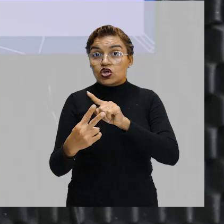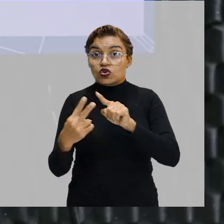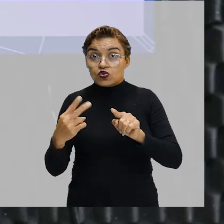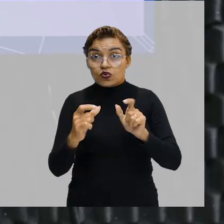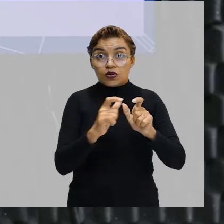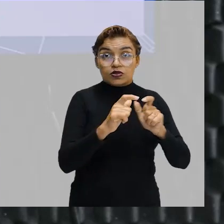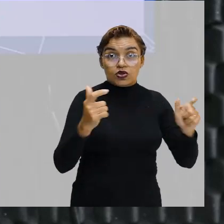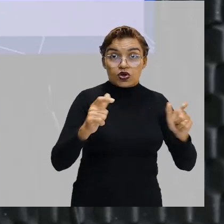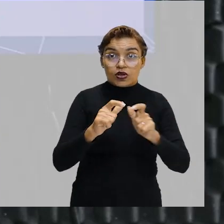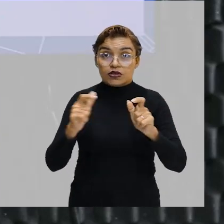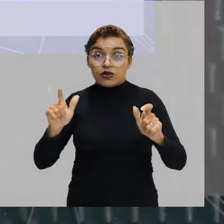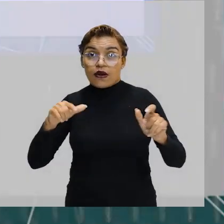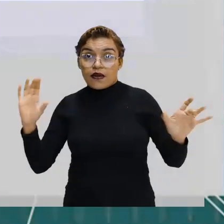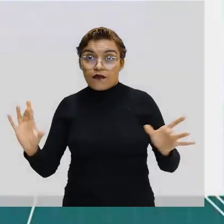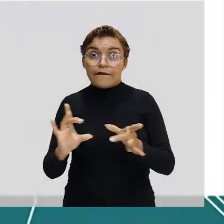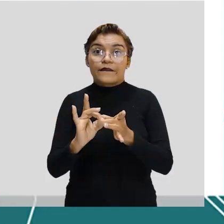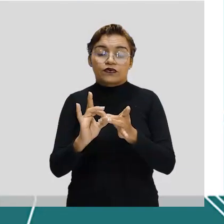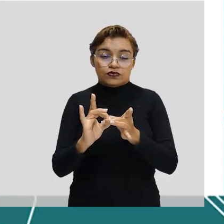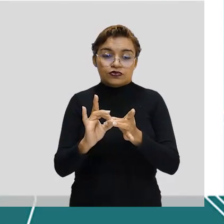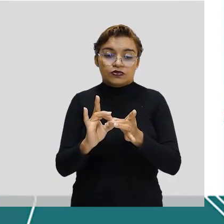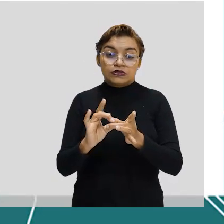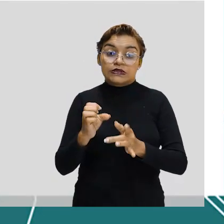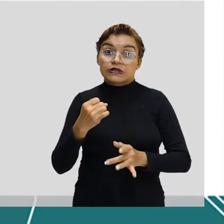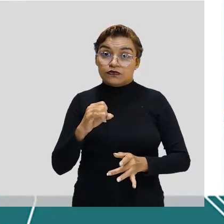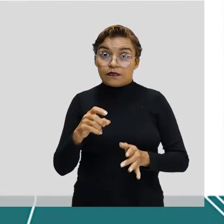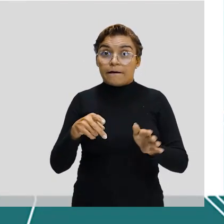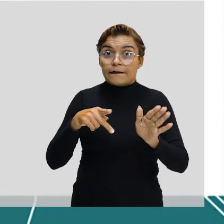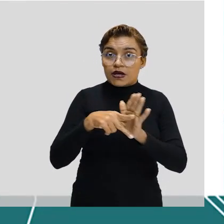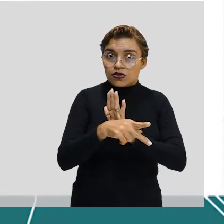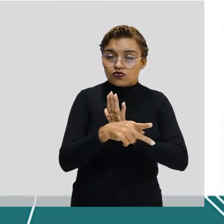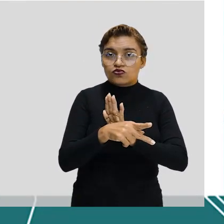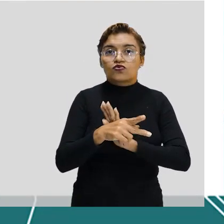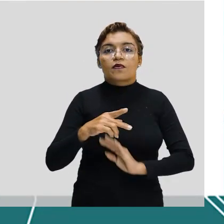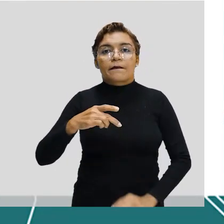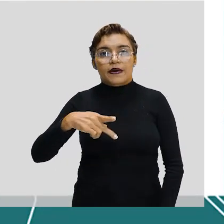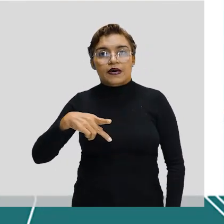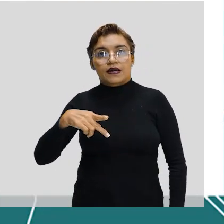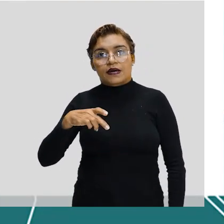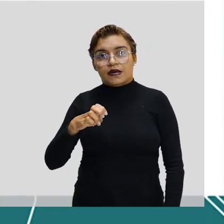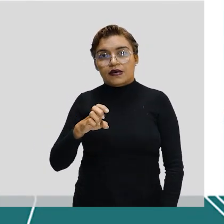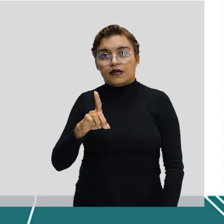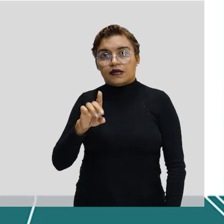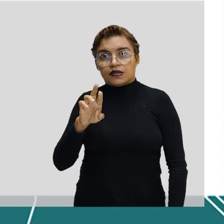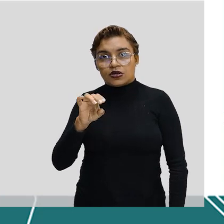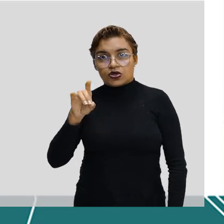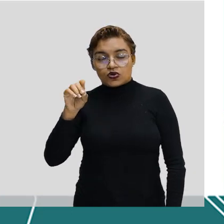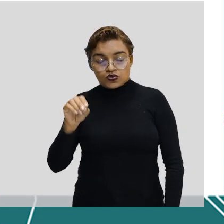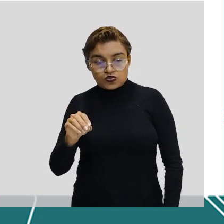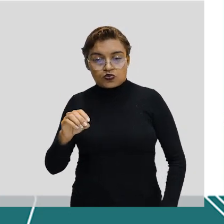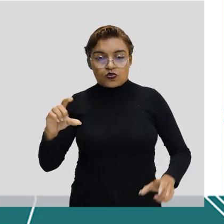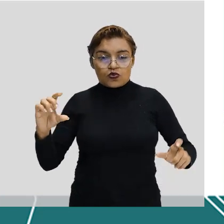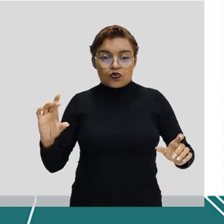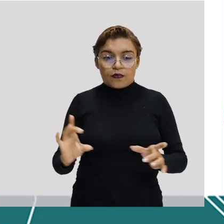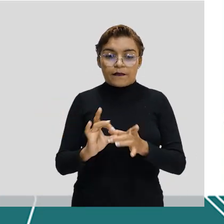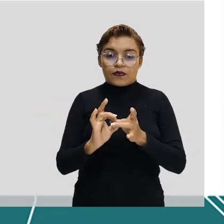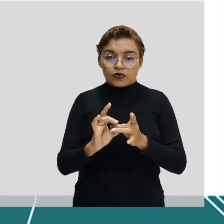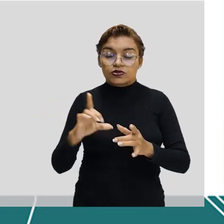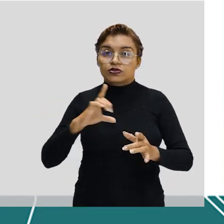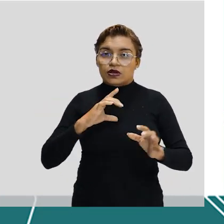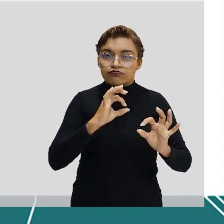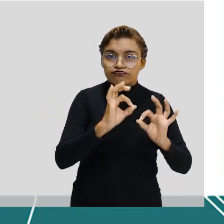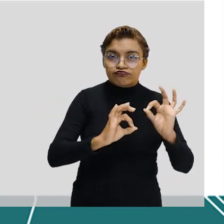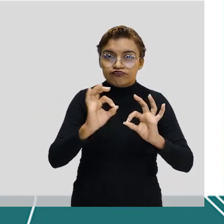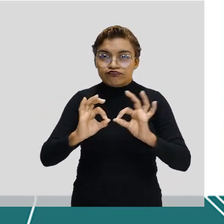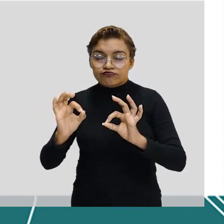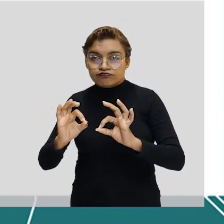composto. E quando nós estudamos esse período composto, ele se classifica em período composto por coordenação e